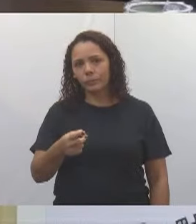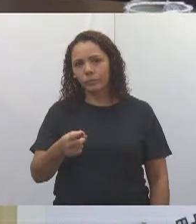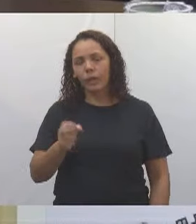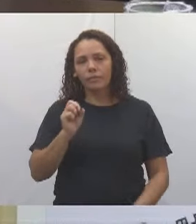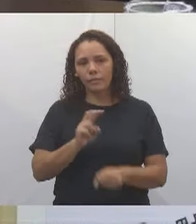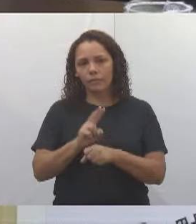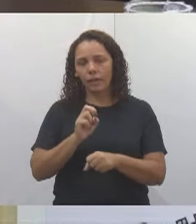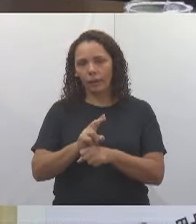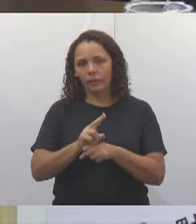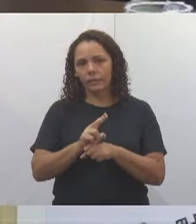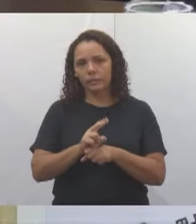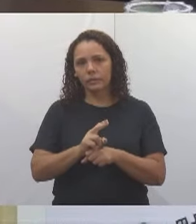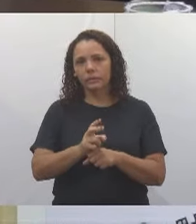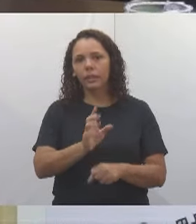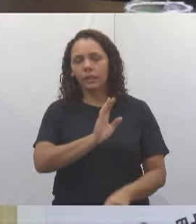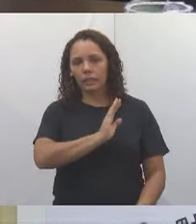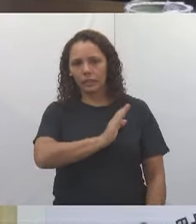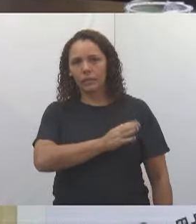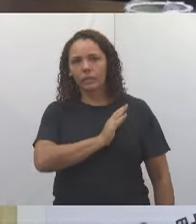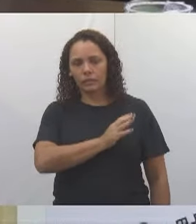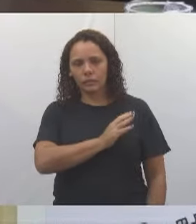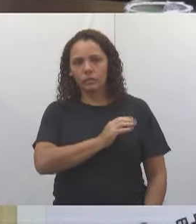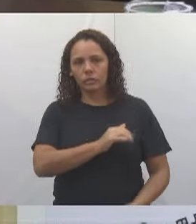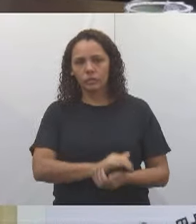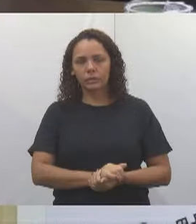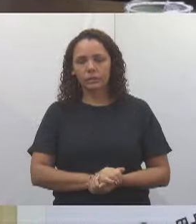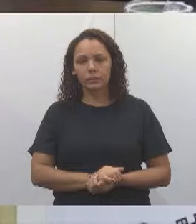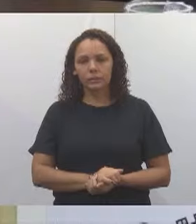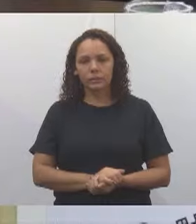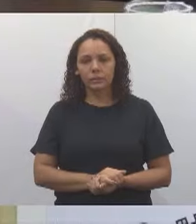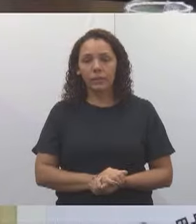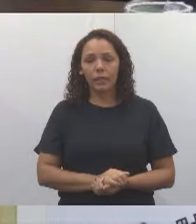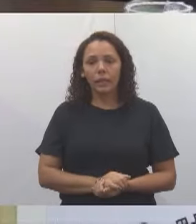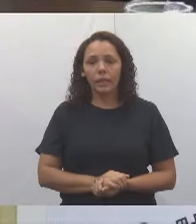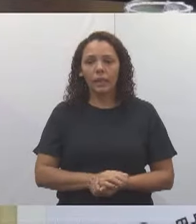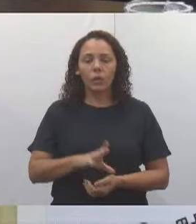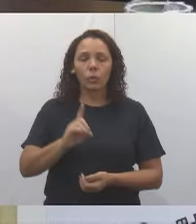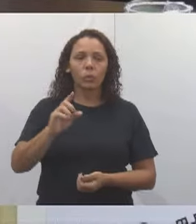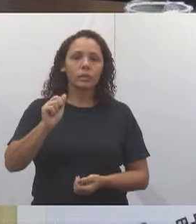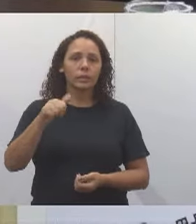colocou a cardio justamente pela dificuldade